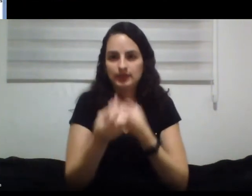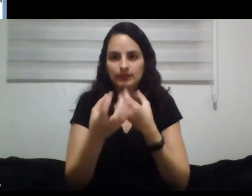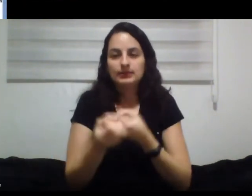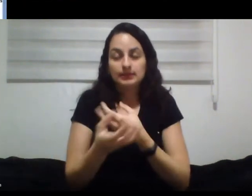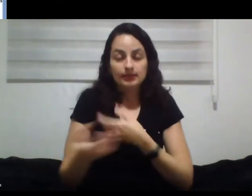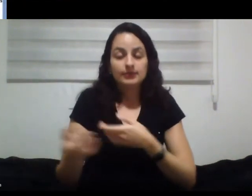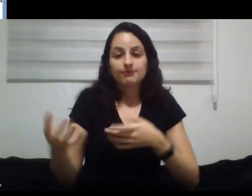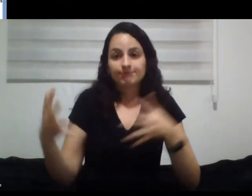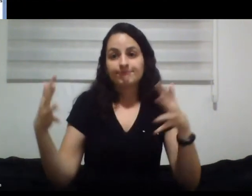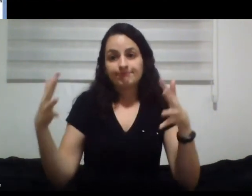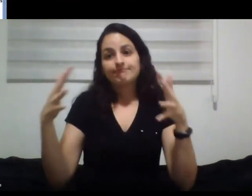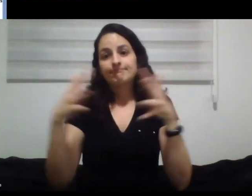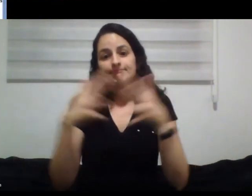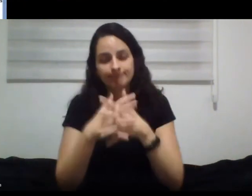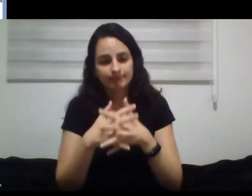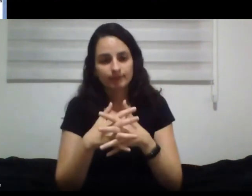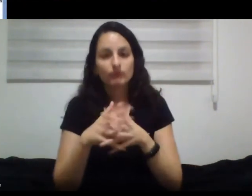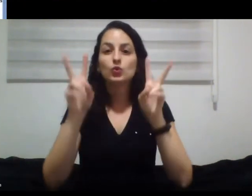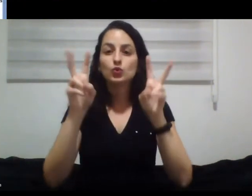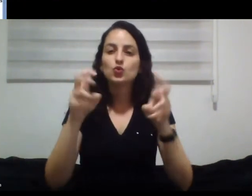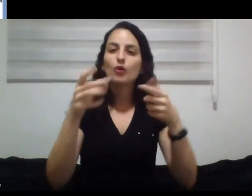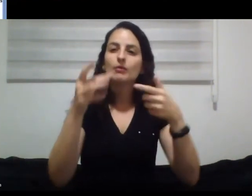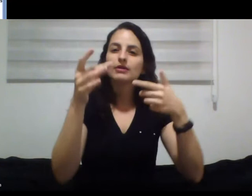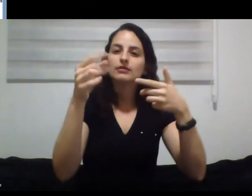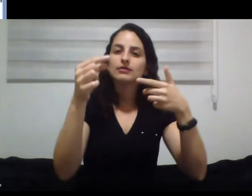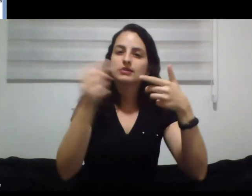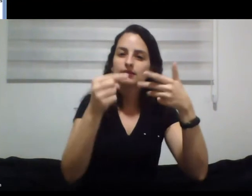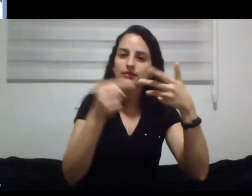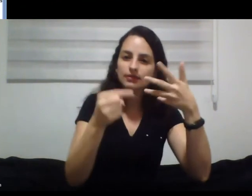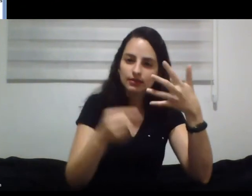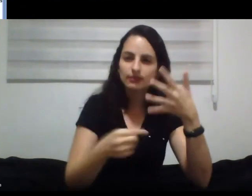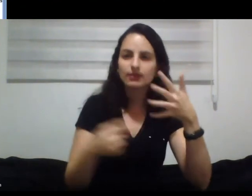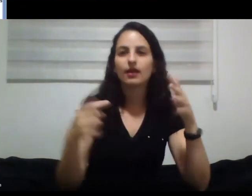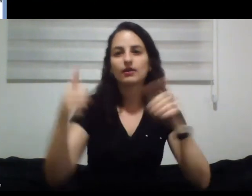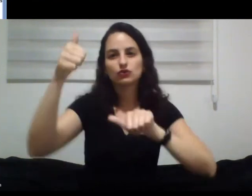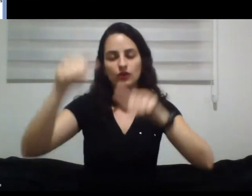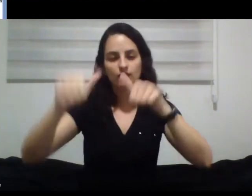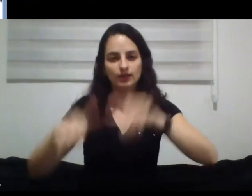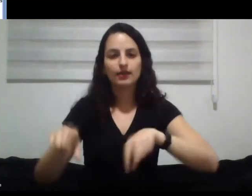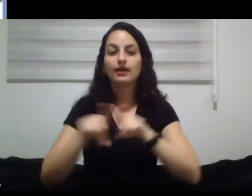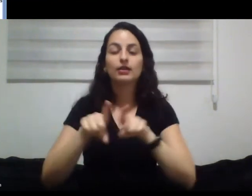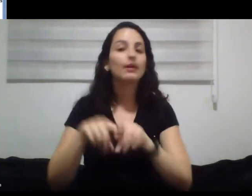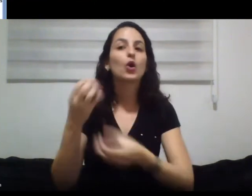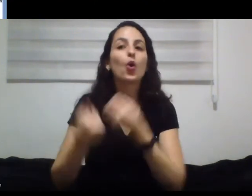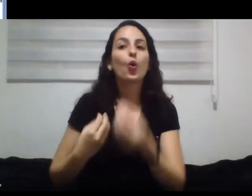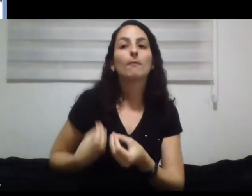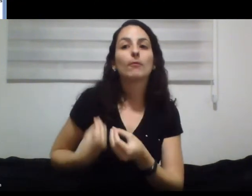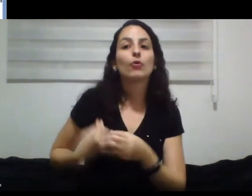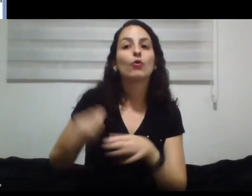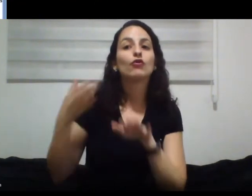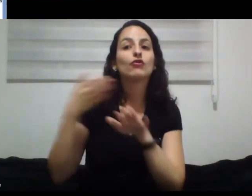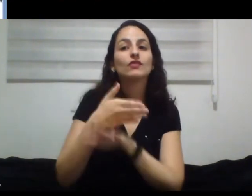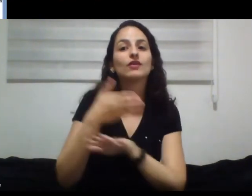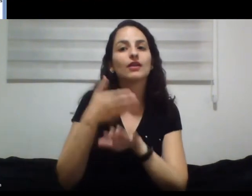E que as atividades, elas vão acontecer nesse período no formato não presencial, síncrono ou assíncrono, tá?